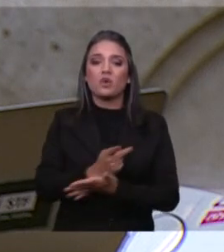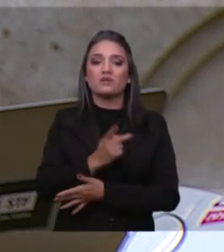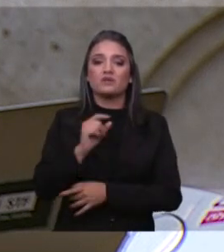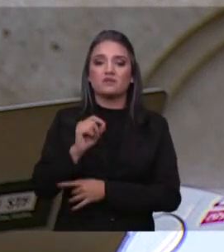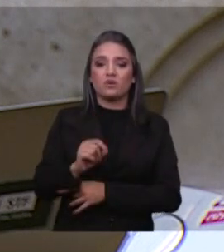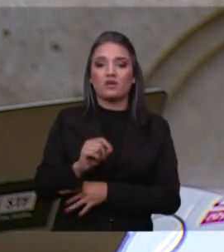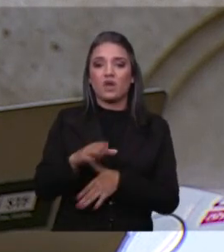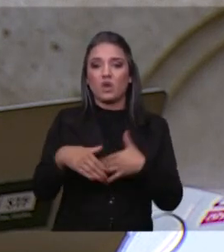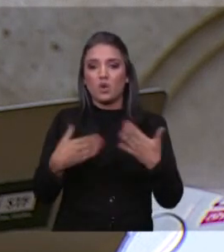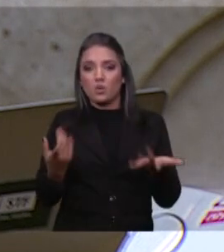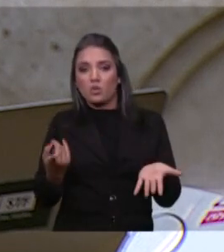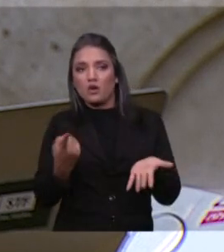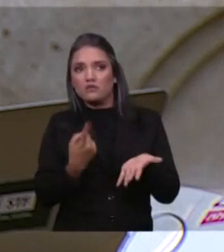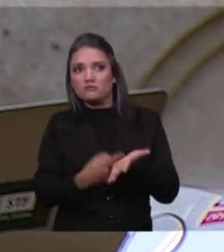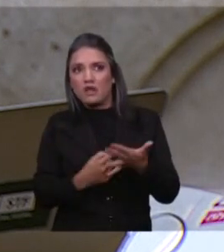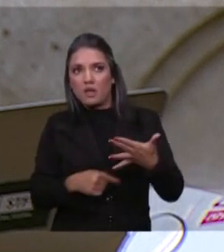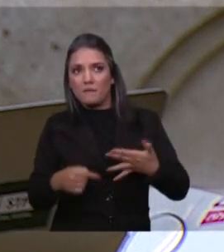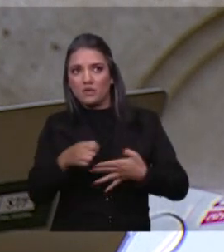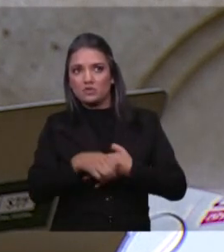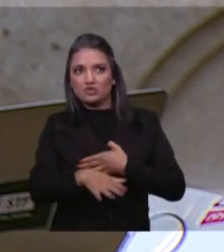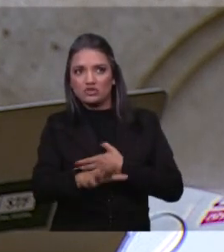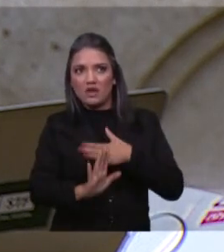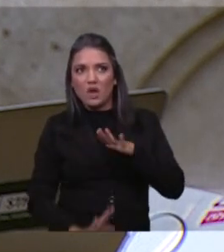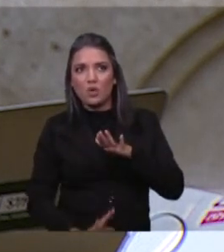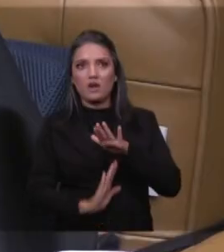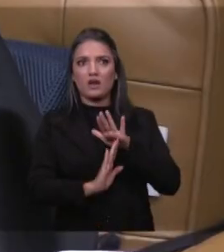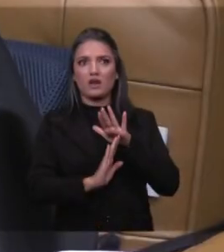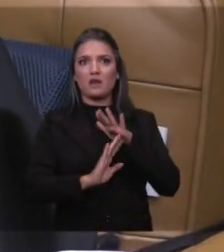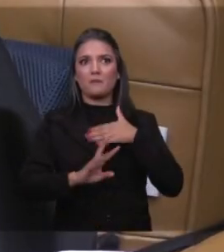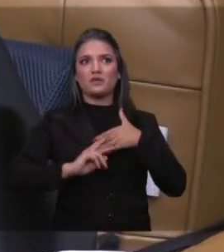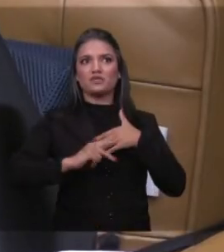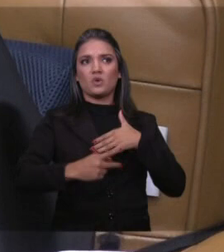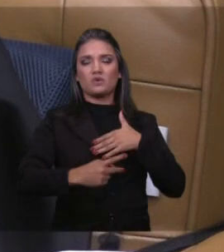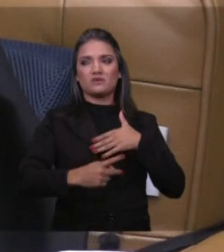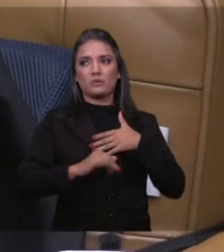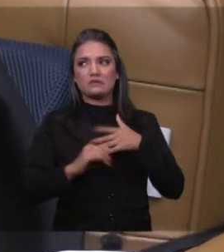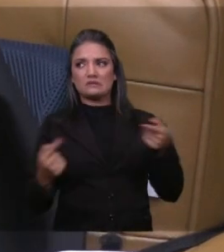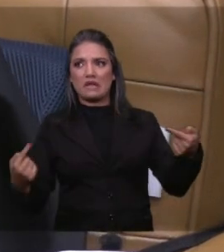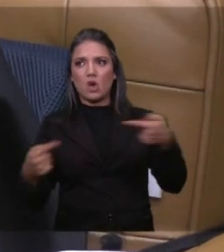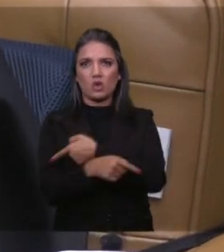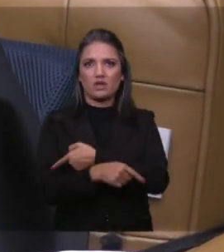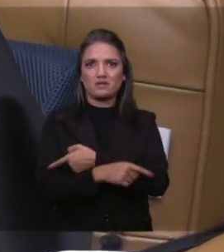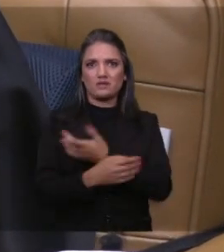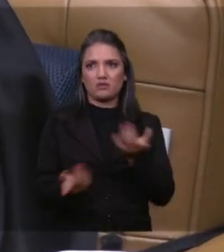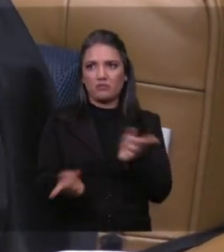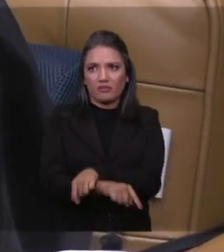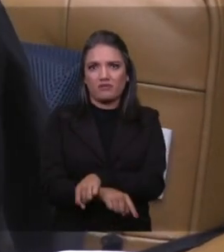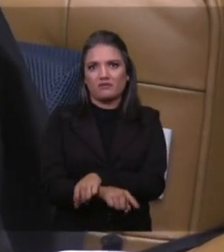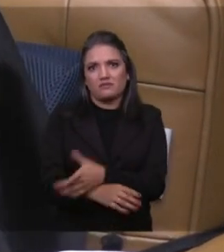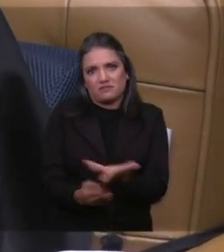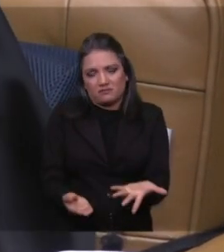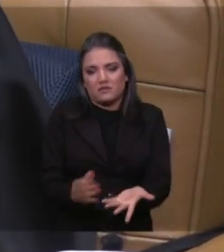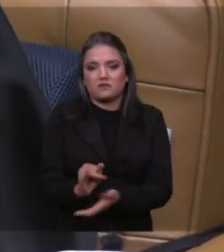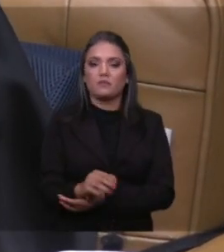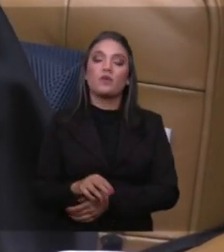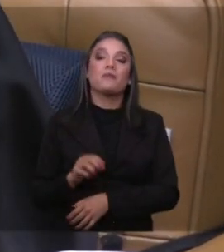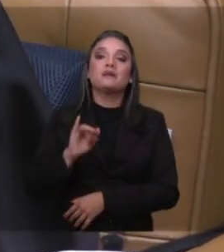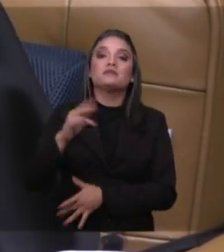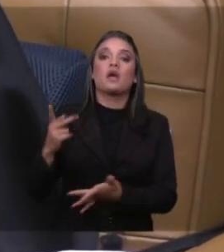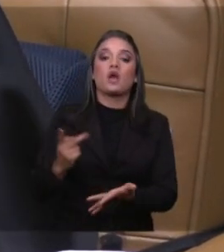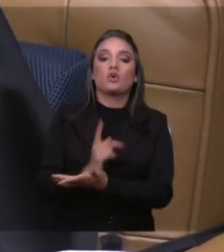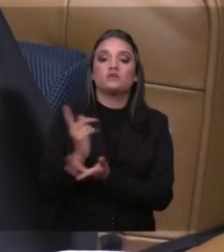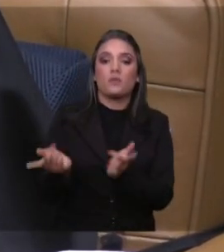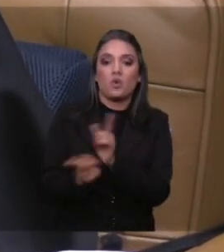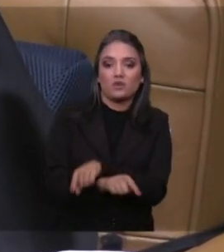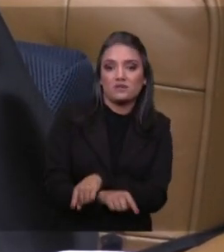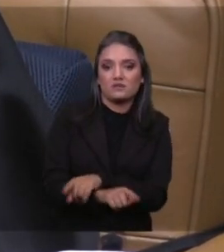modular a repercussão geral. Mas se argumentar de uma eventual contradição, e seria uma eventual contradição